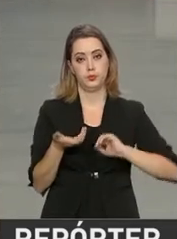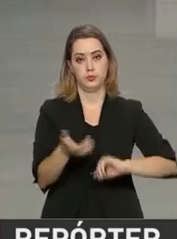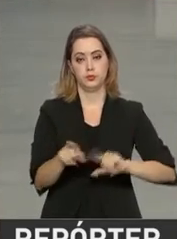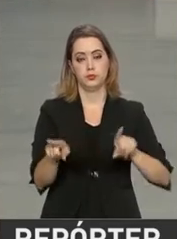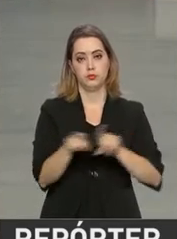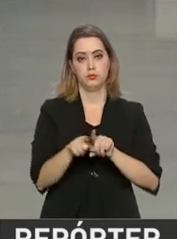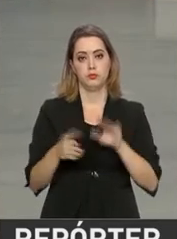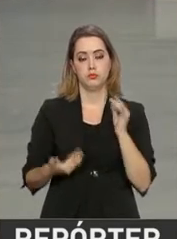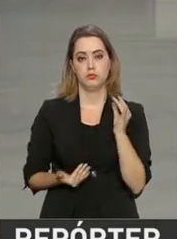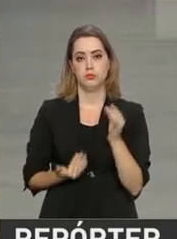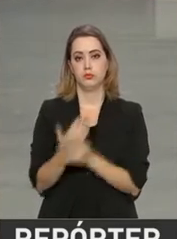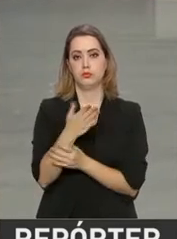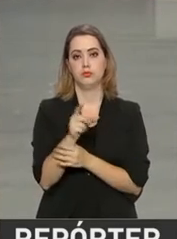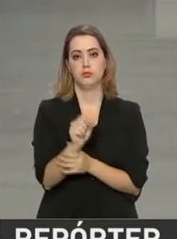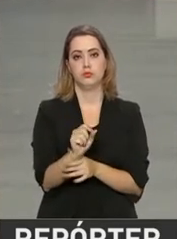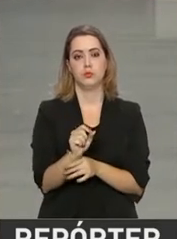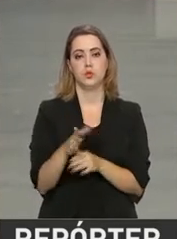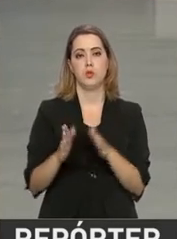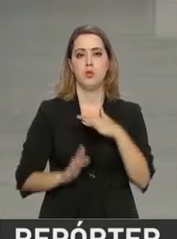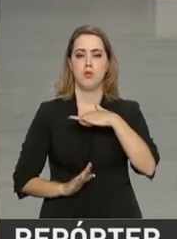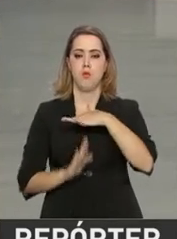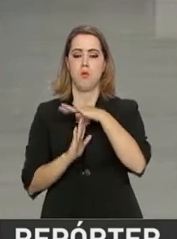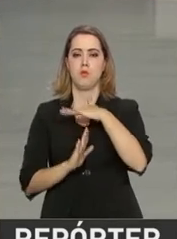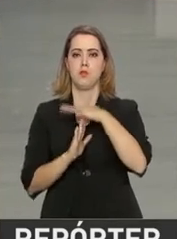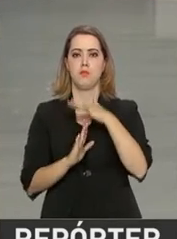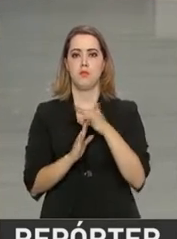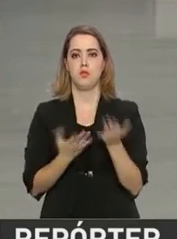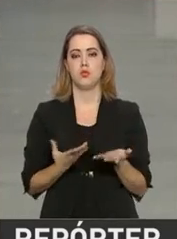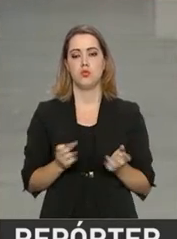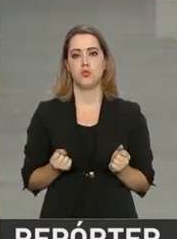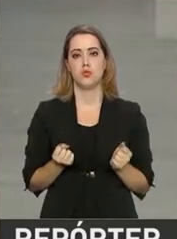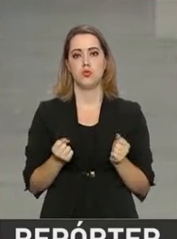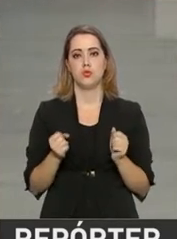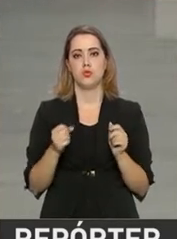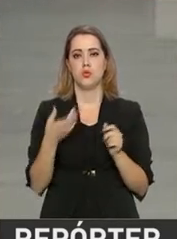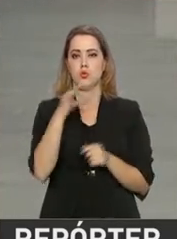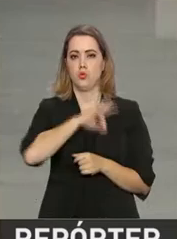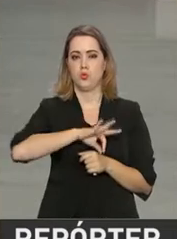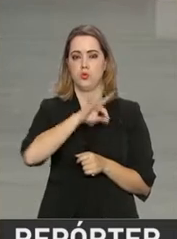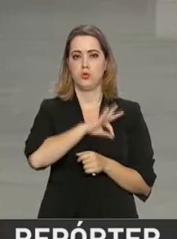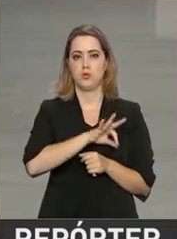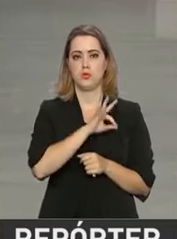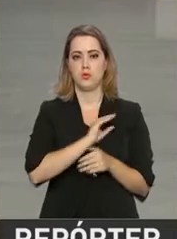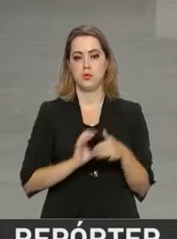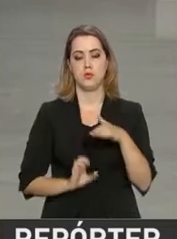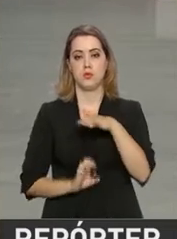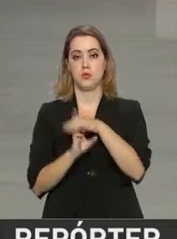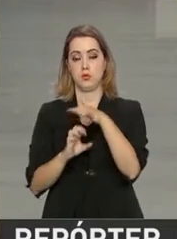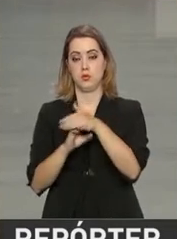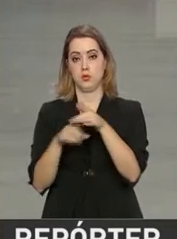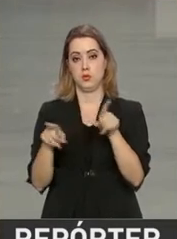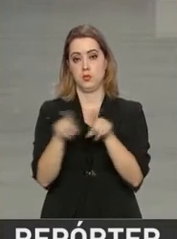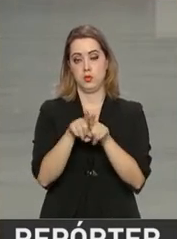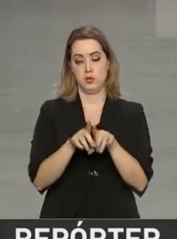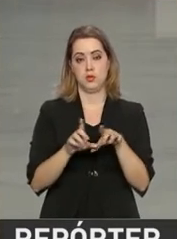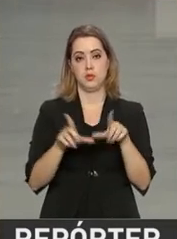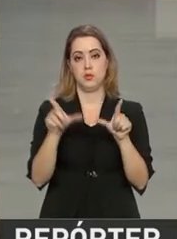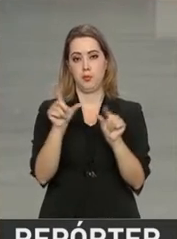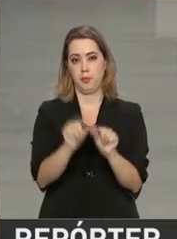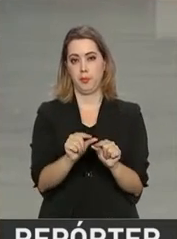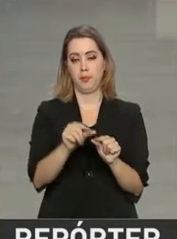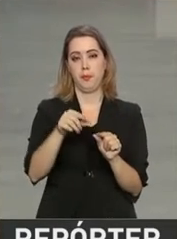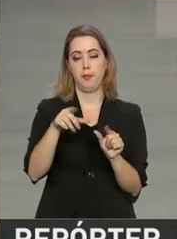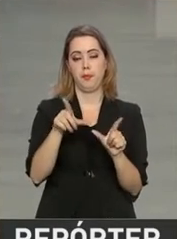foi aprovada a extensão do limite de renda para enquadramento de pequenas empresas e microempreendedores individuais